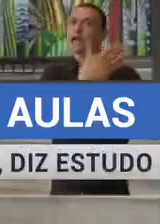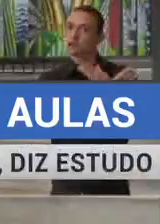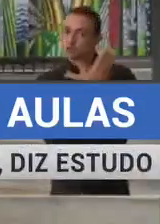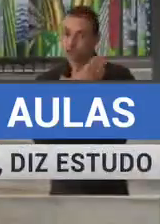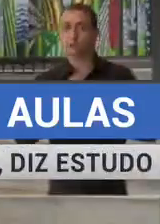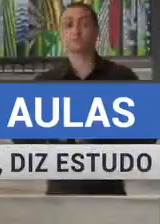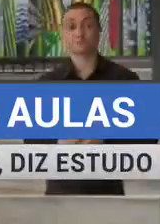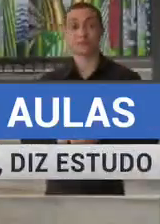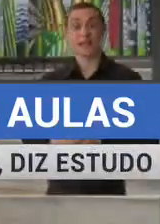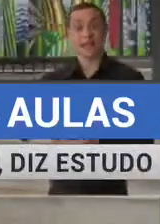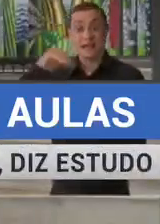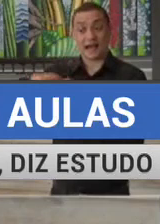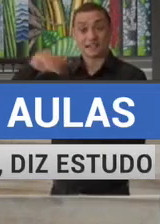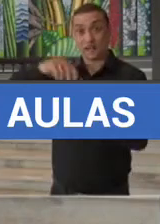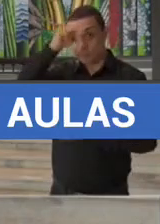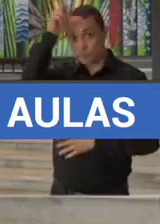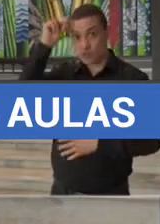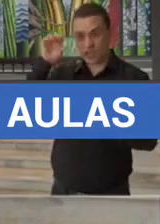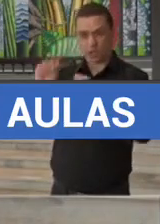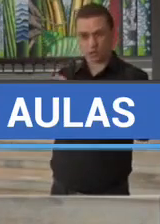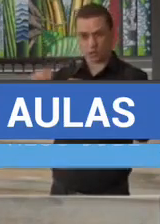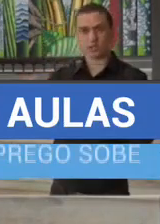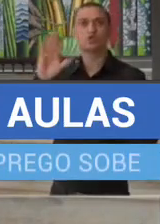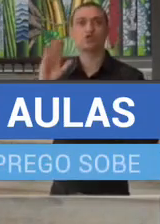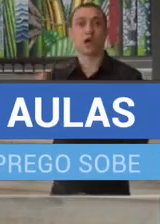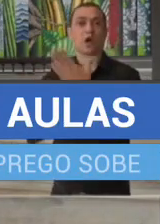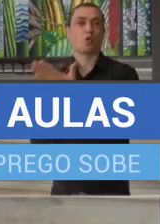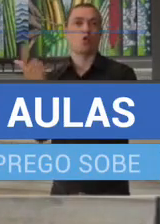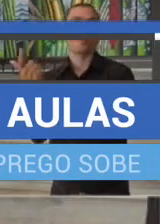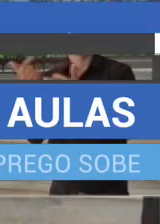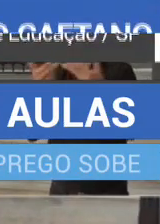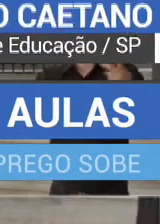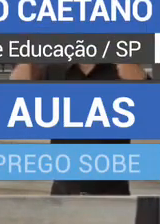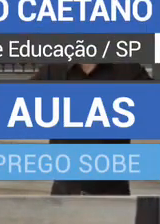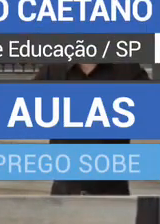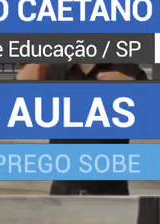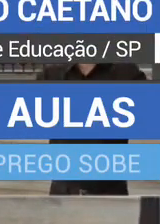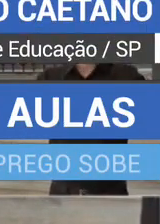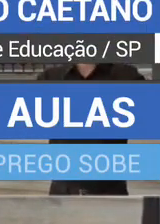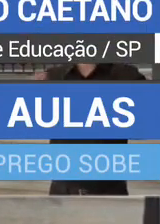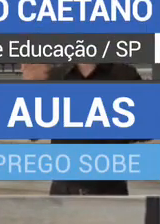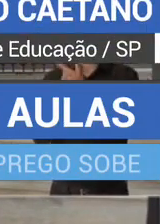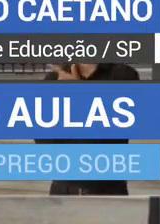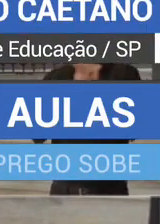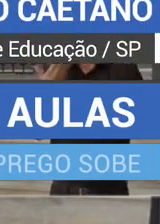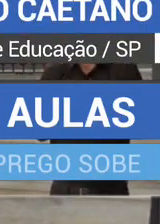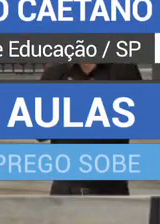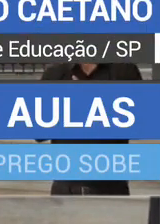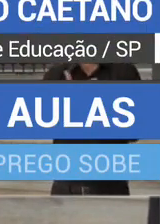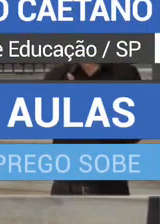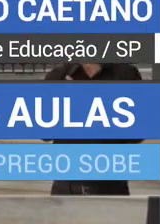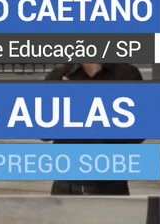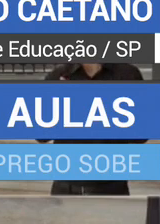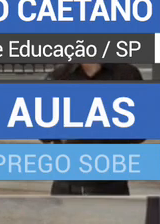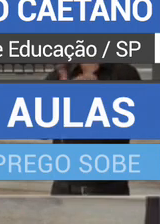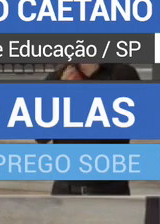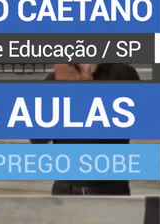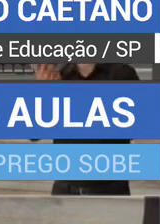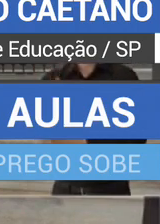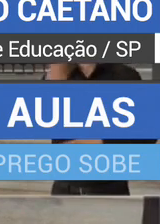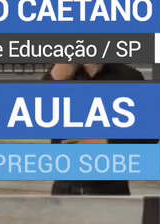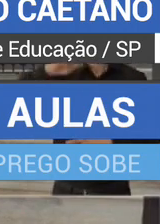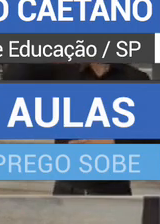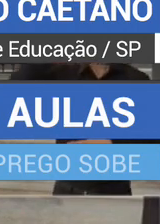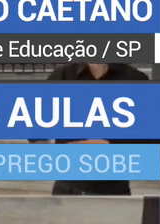a Secretaria Municipal de Educação já fez as aquisições necessárias para garantir o retorno então foram adquiridas